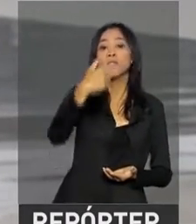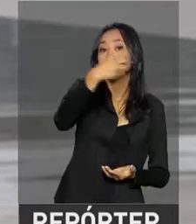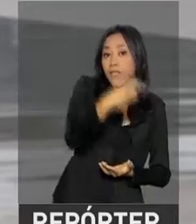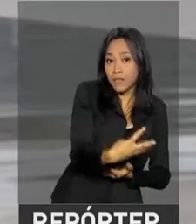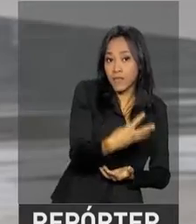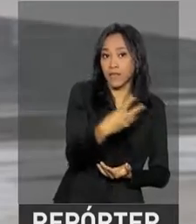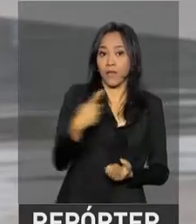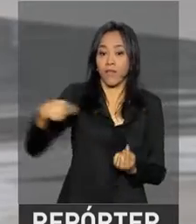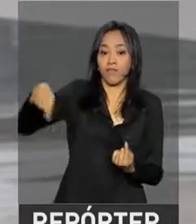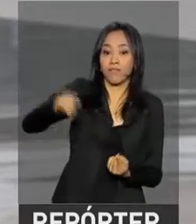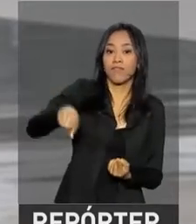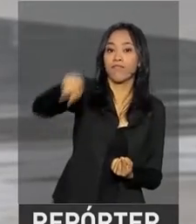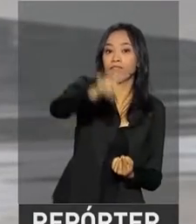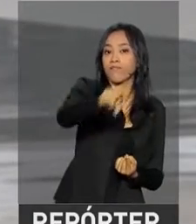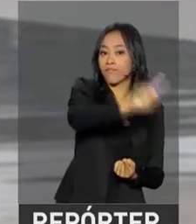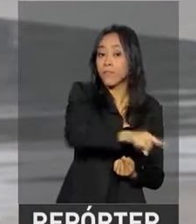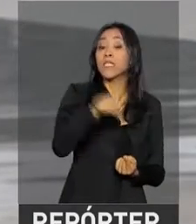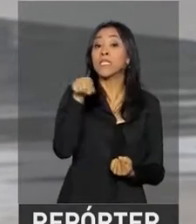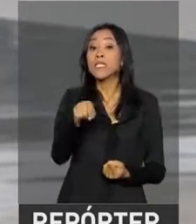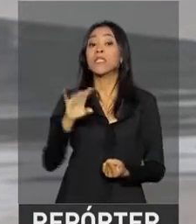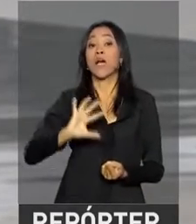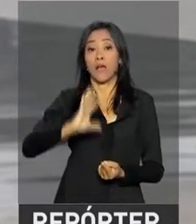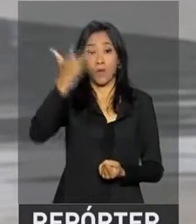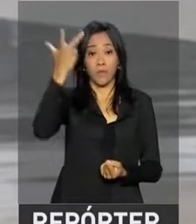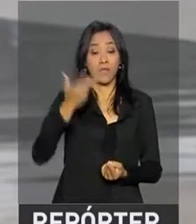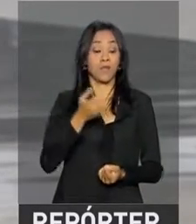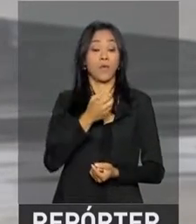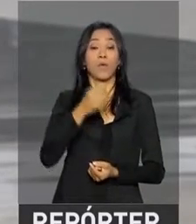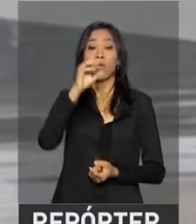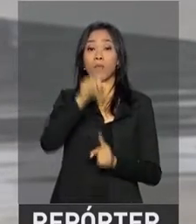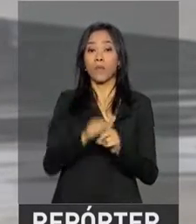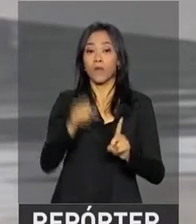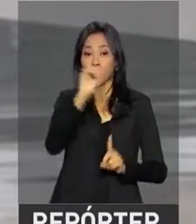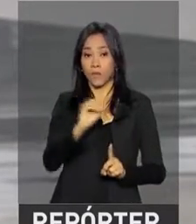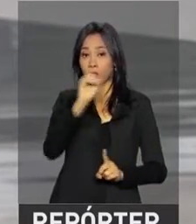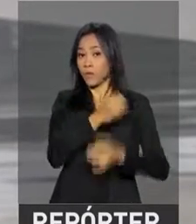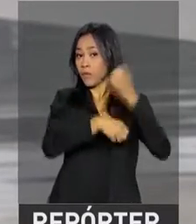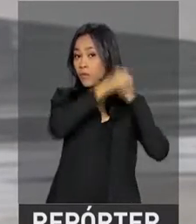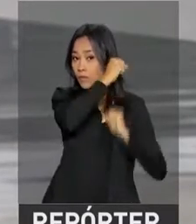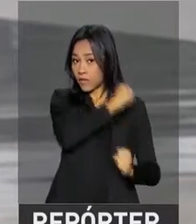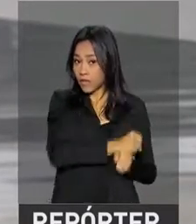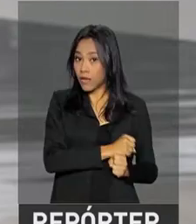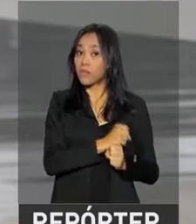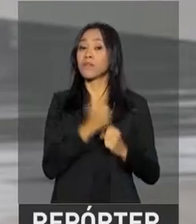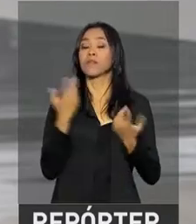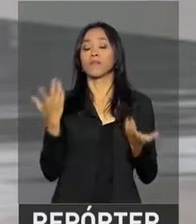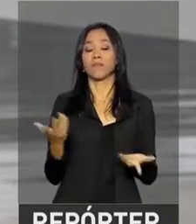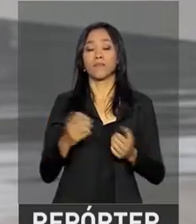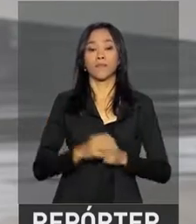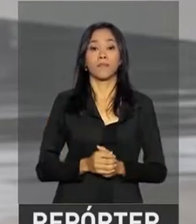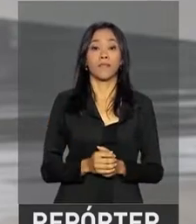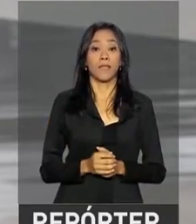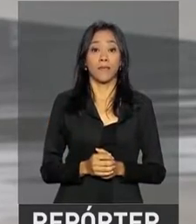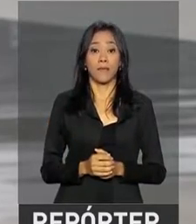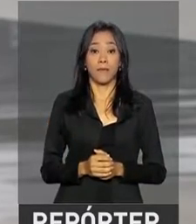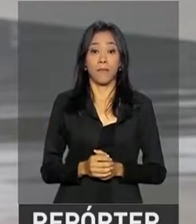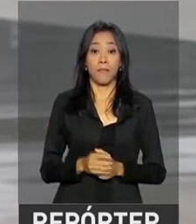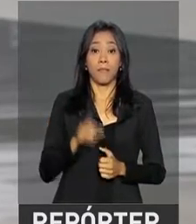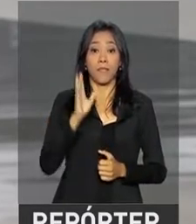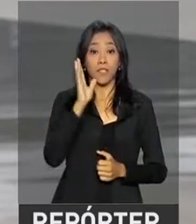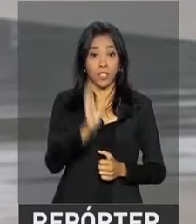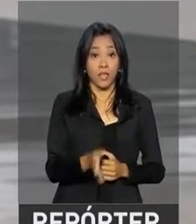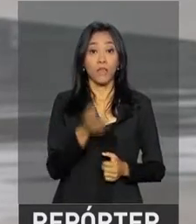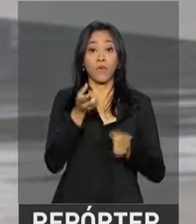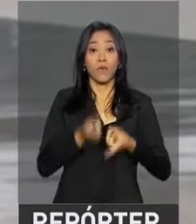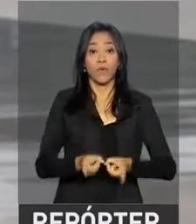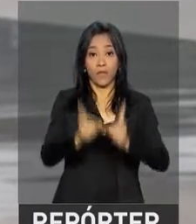realizadas, Thaisa, em outubro do ano passado e marcaram a retomada do setor de petróleo e gás natural no Brasil. Foram